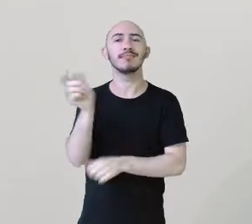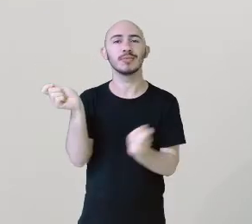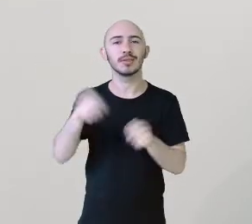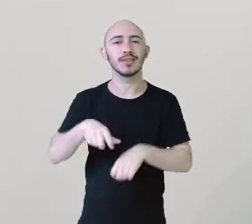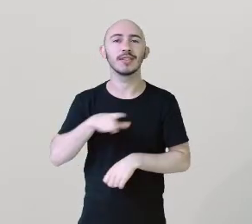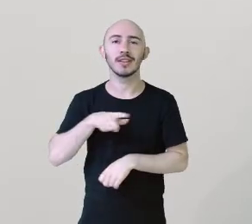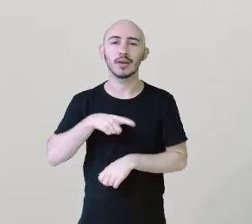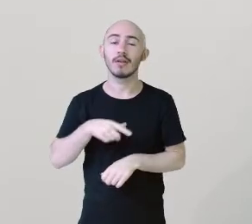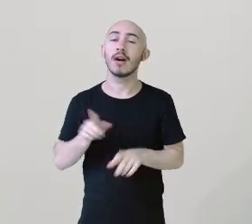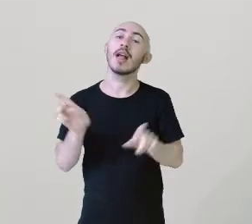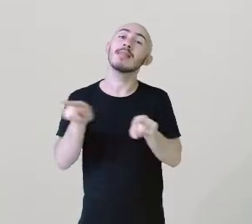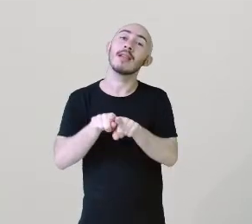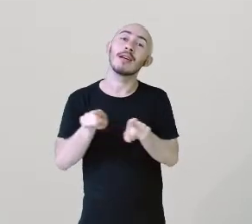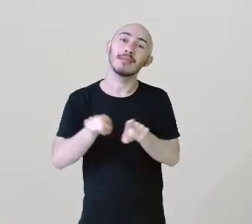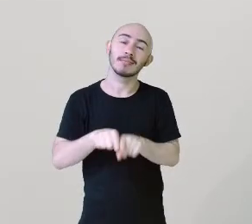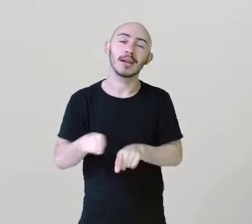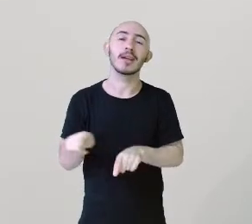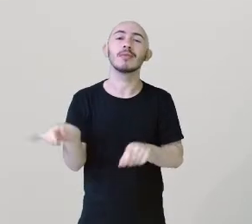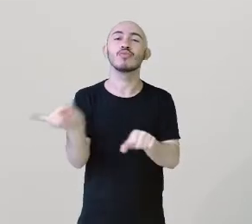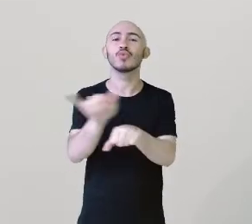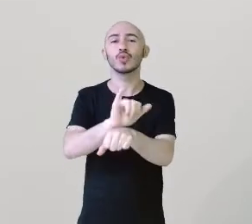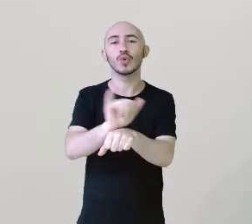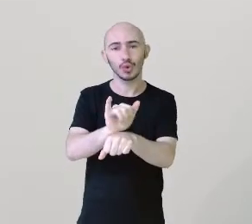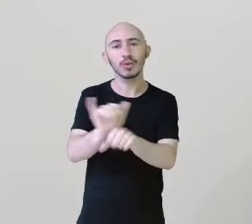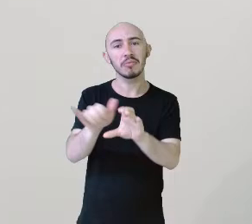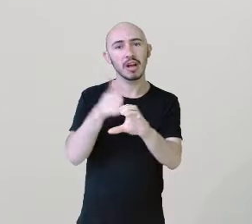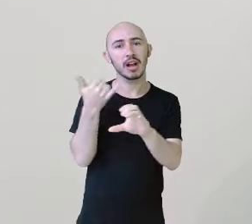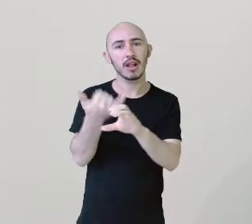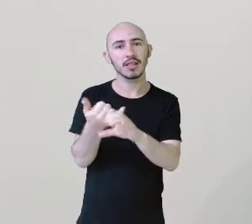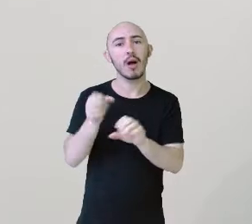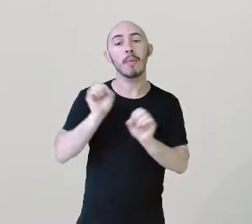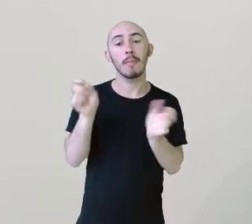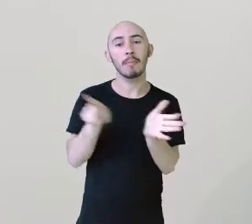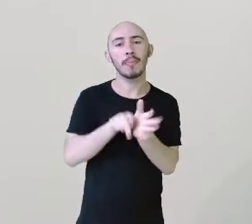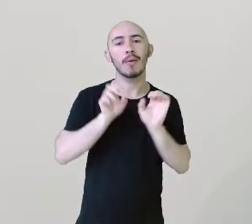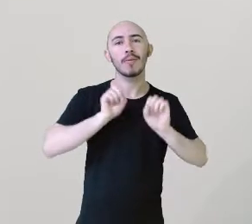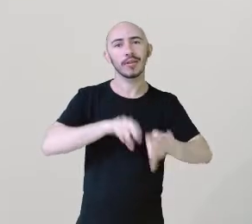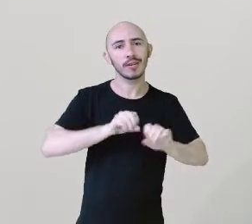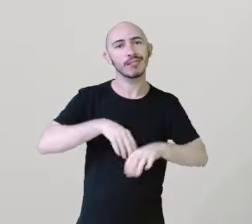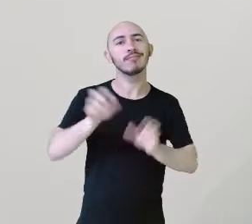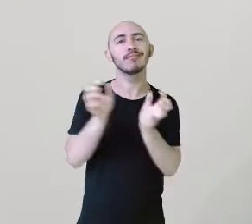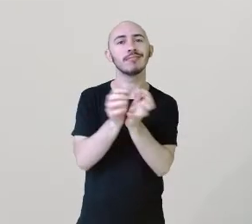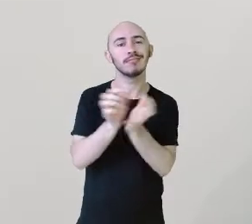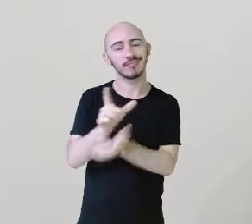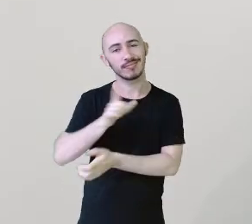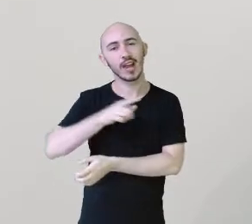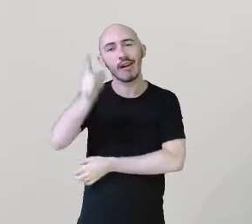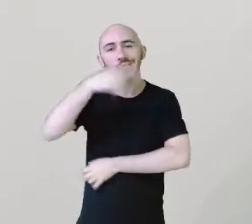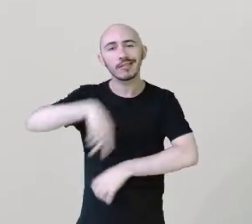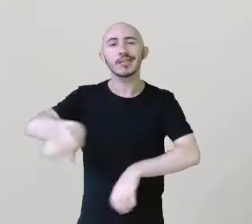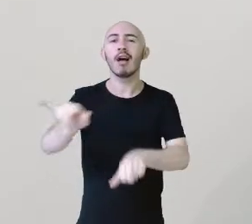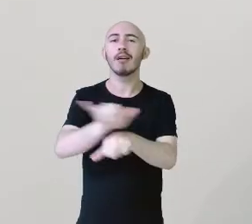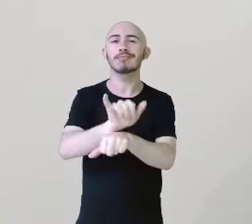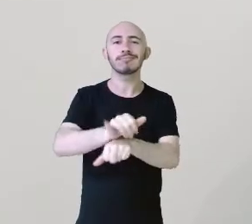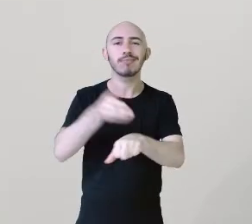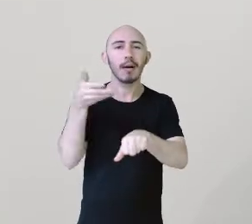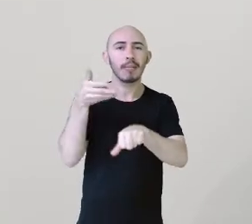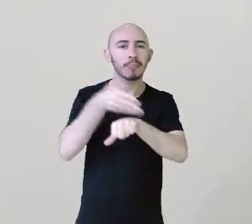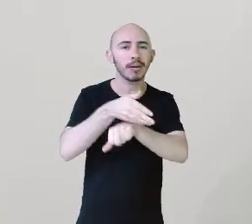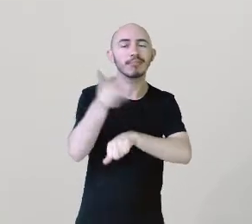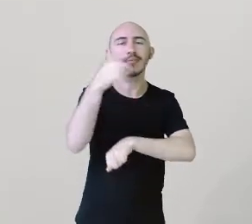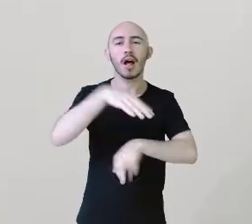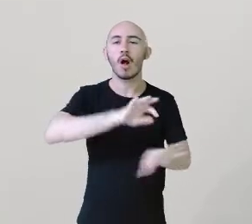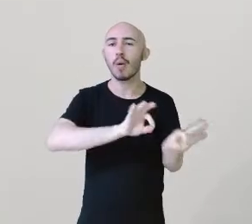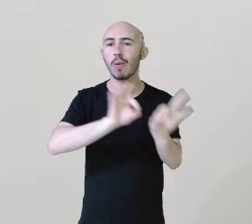também já sabem que essa aula vai estar lá no canal Educa Recife. Então acessa lá pelo YouTube e assiste. E